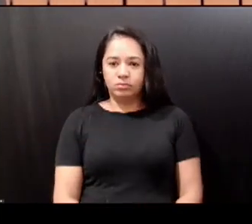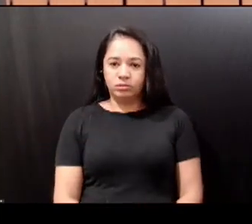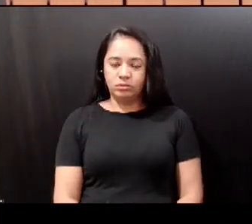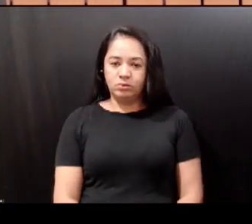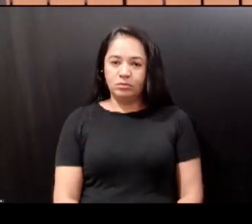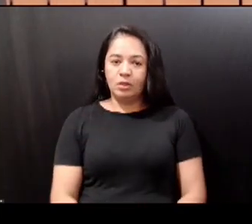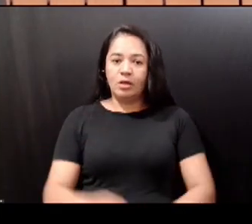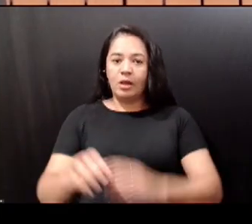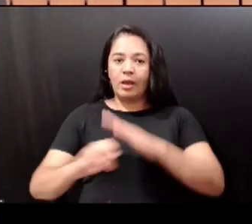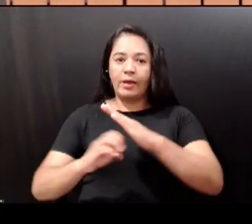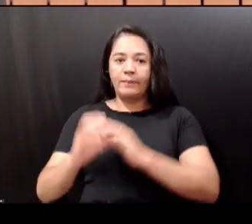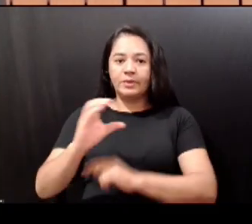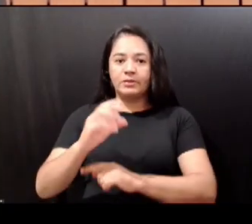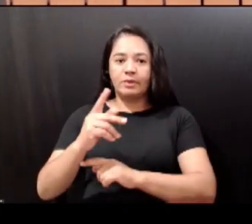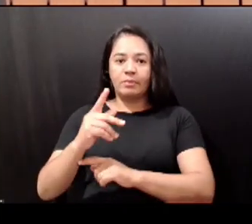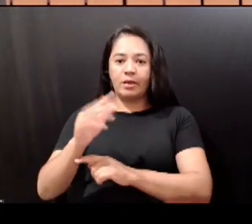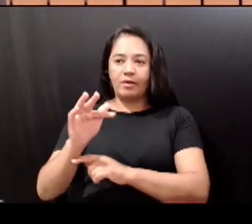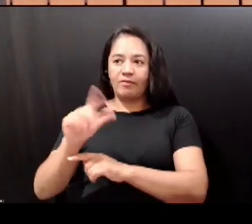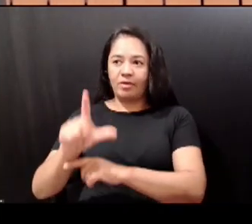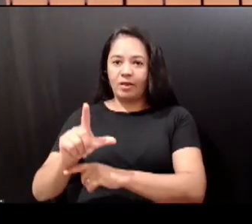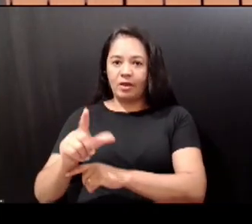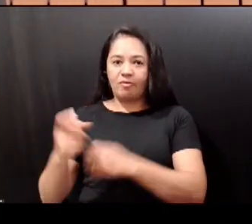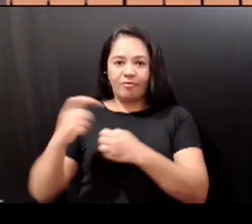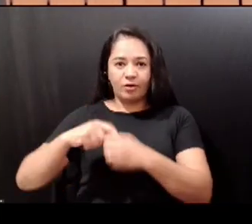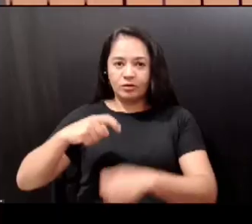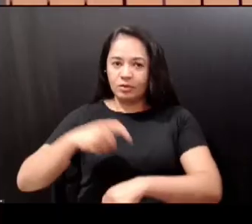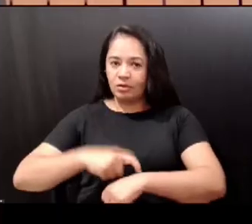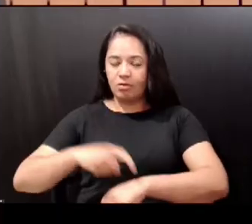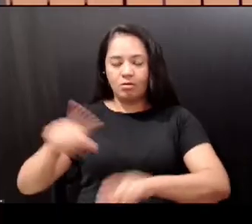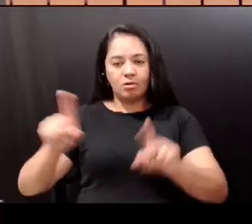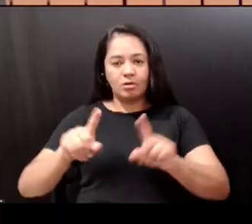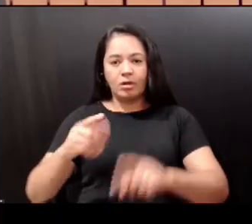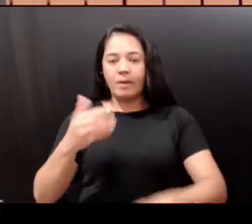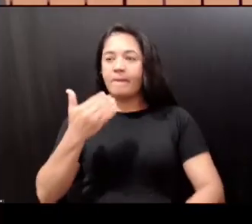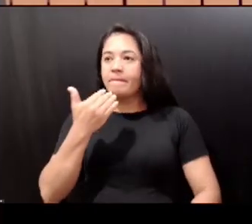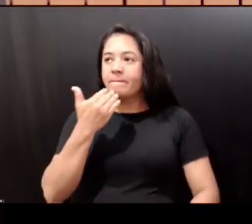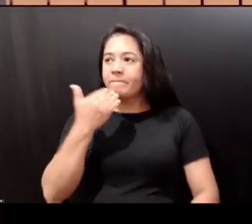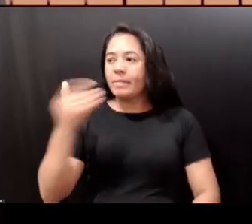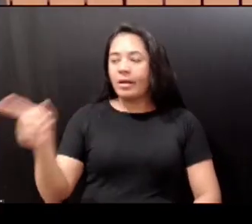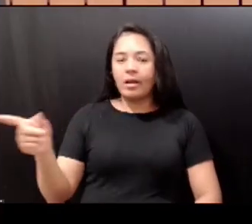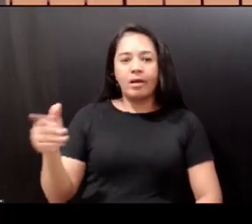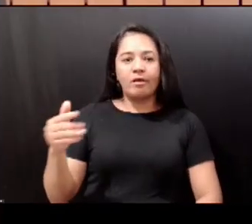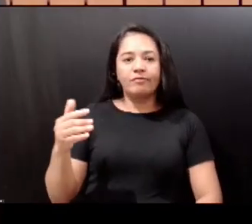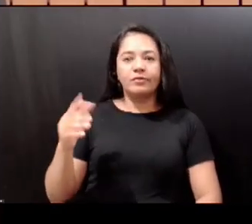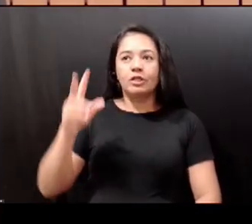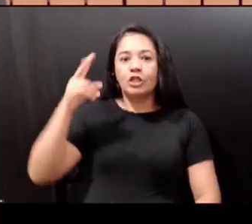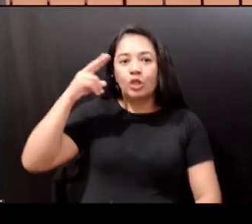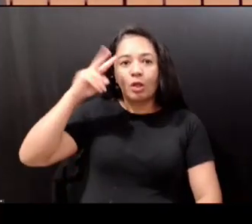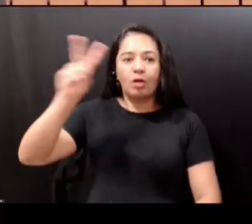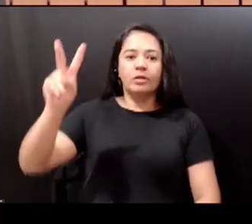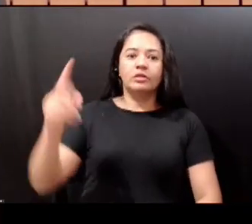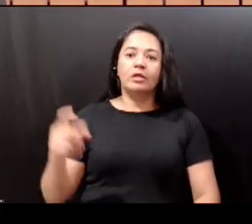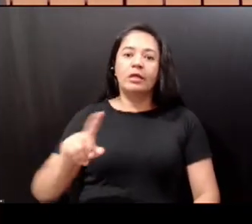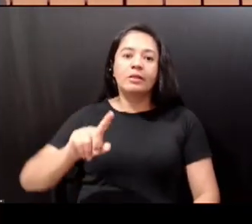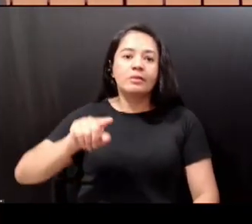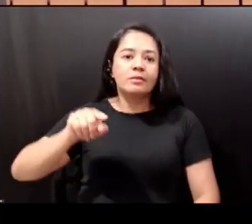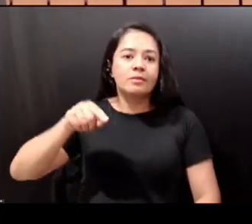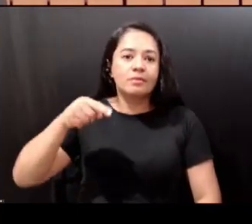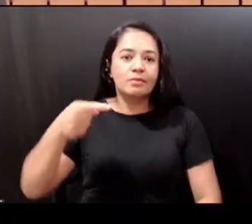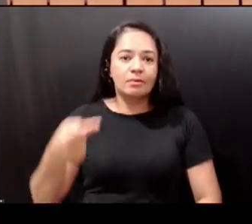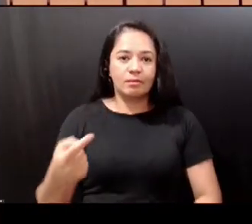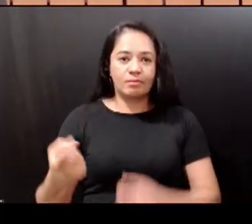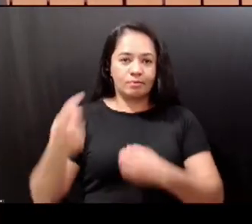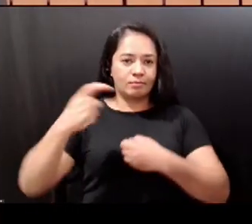liga imediatamente. Ela, às vezes, pede 48 horas e, às vezes, passa das 48 horas. Essa pessoa vai